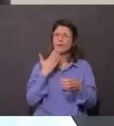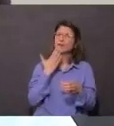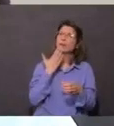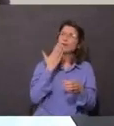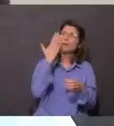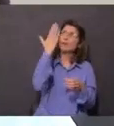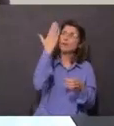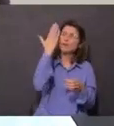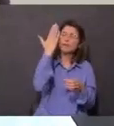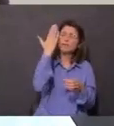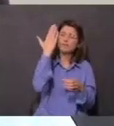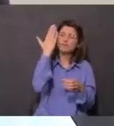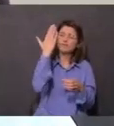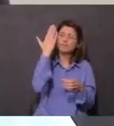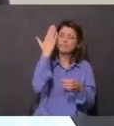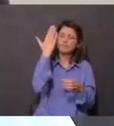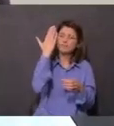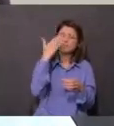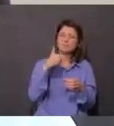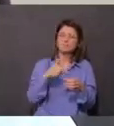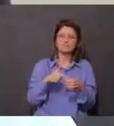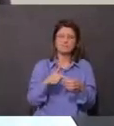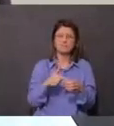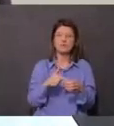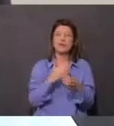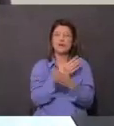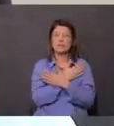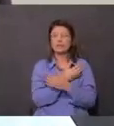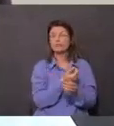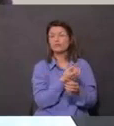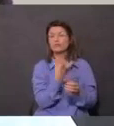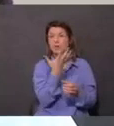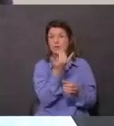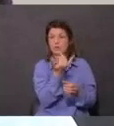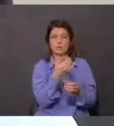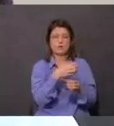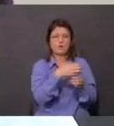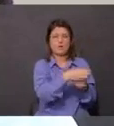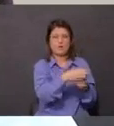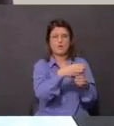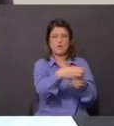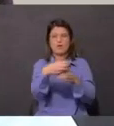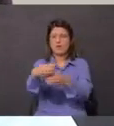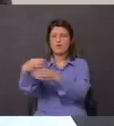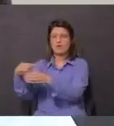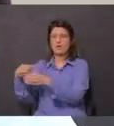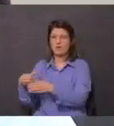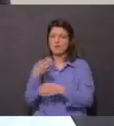iterum gratias adgens, dedit discipulis suis dicens.